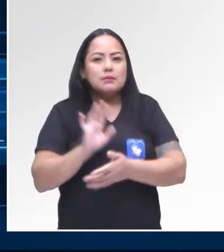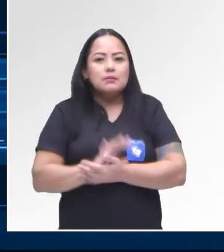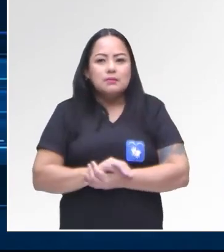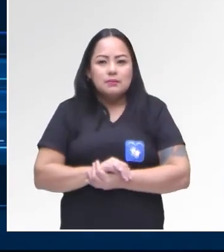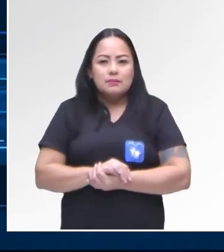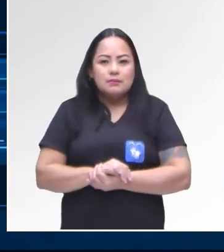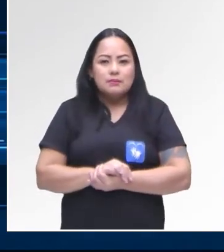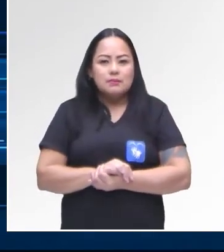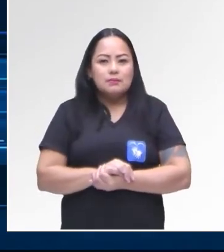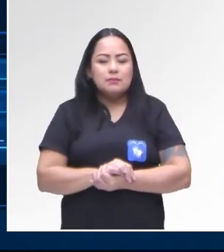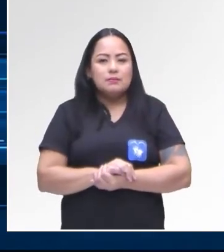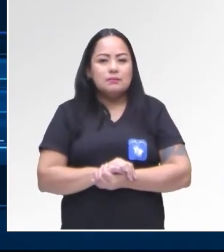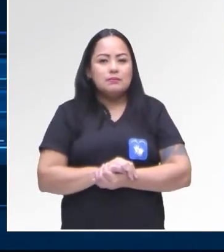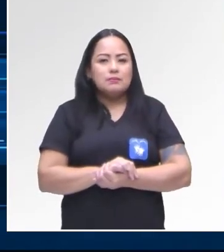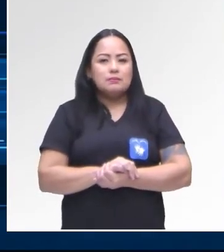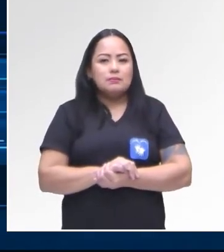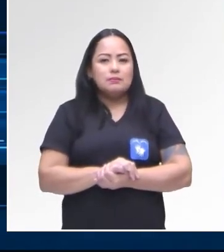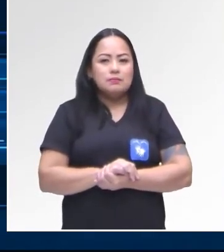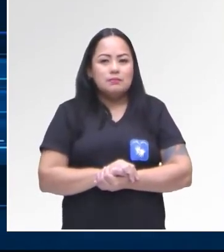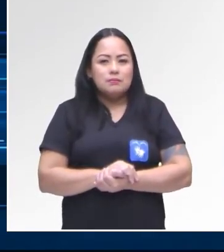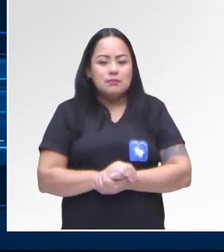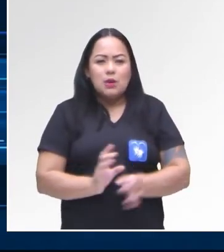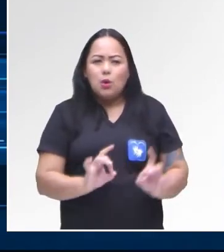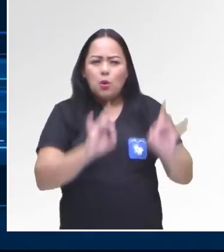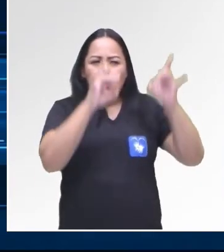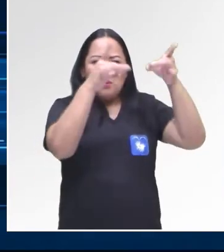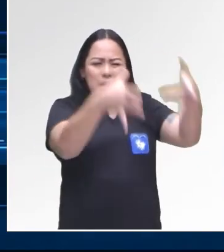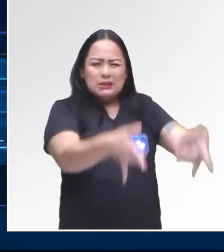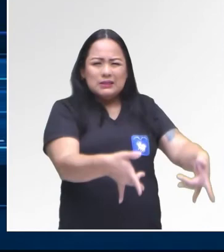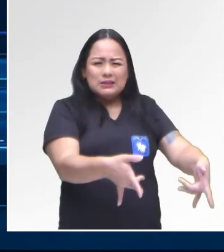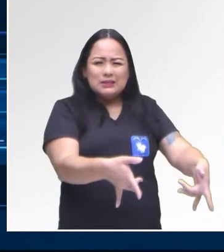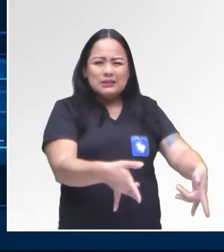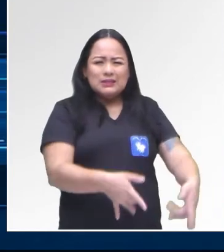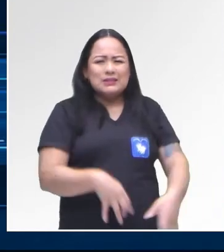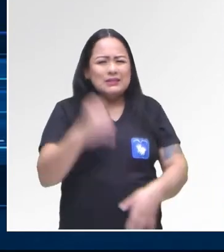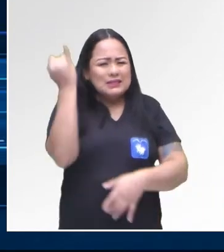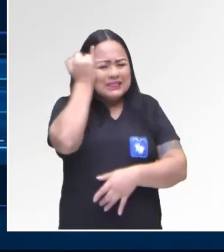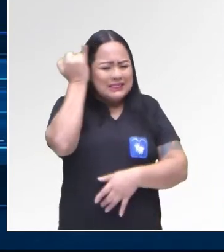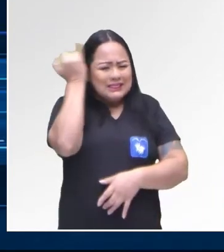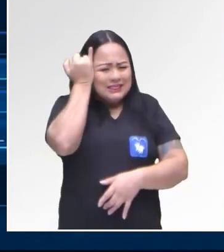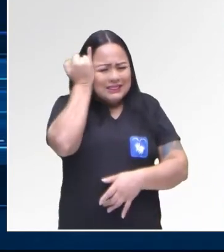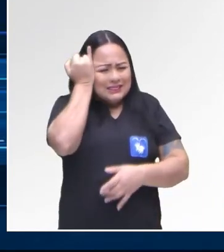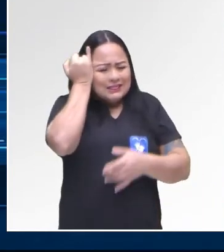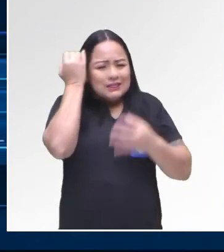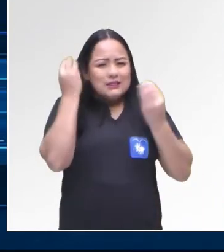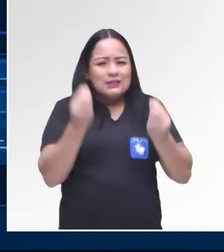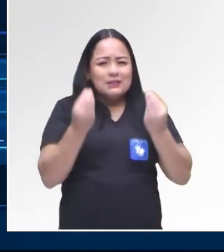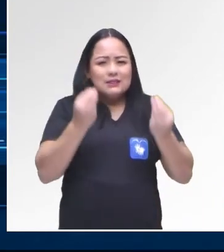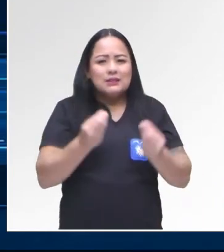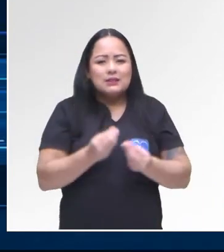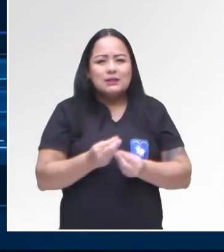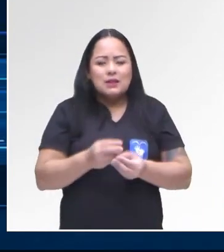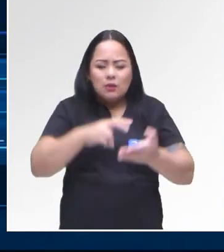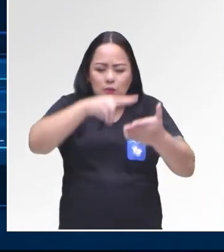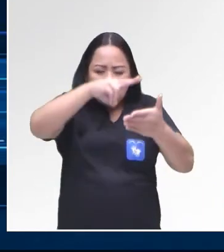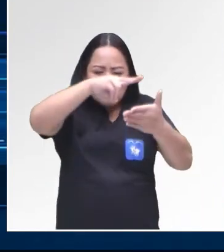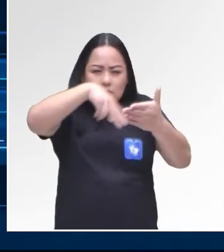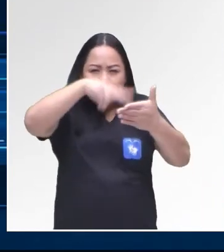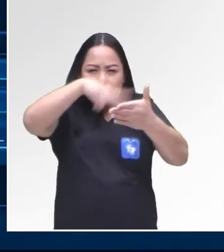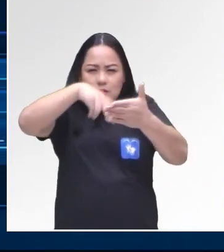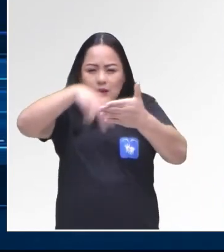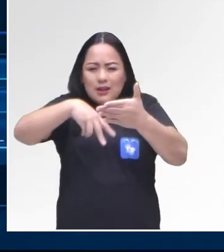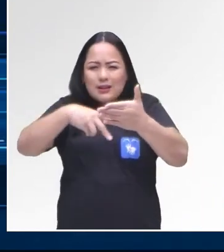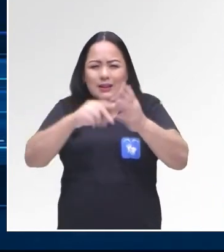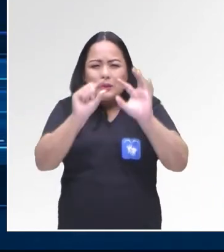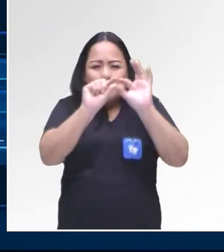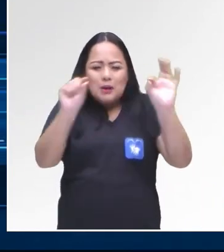No abandono, eu não aguento. O que vai acontecer, hein? Você acompanhou a letra? Tudo ali é de